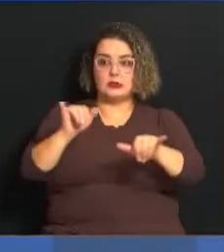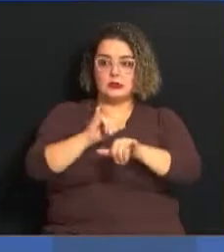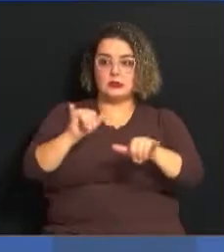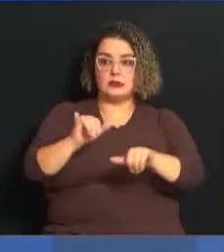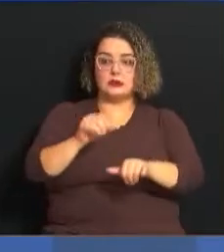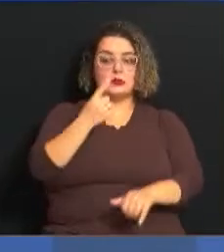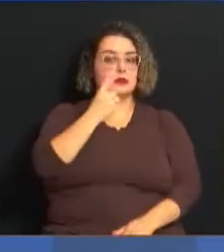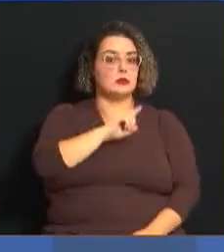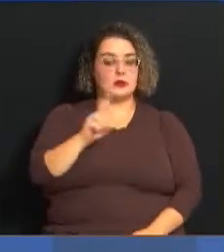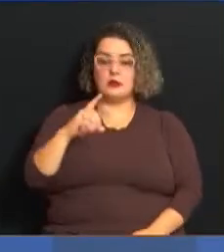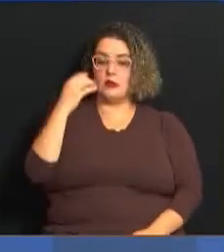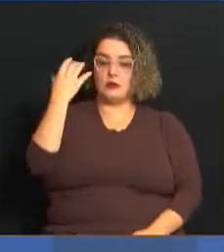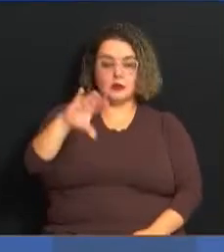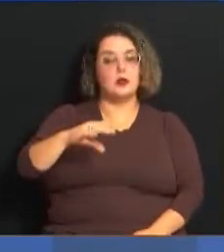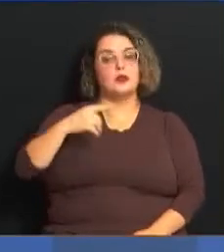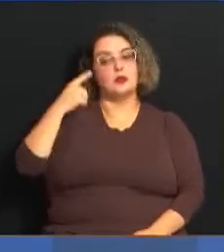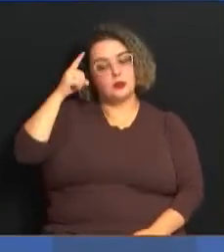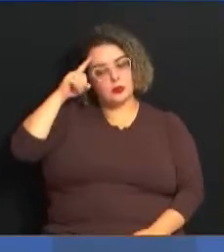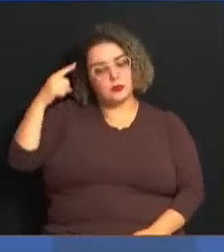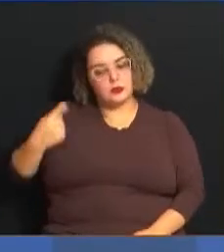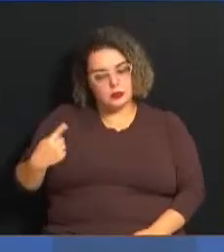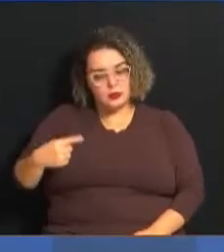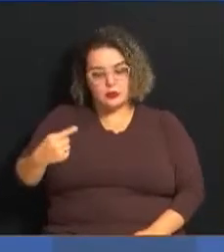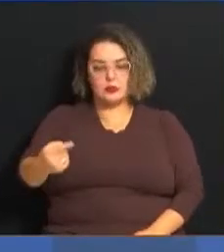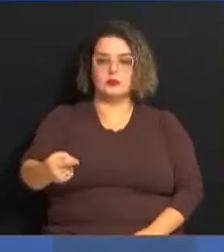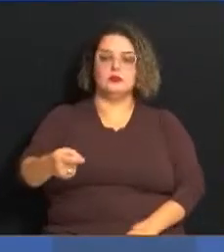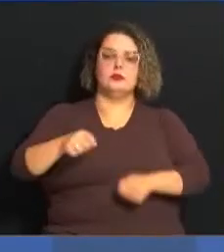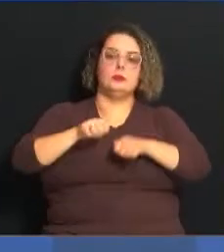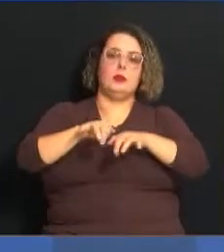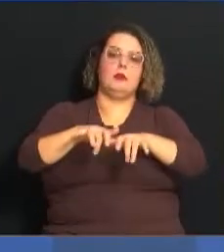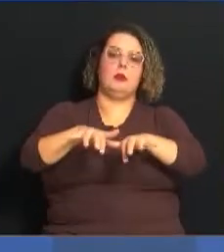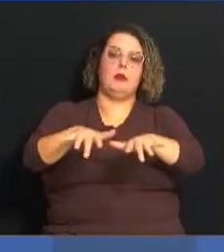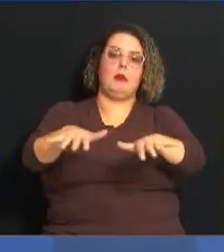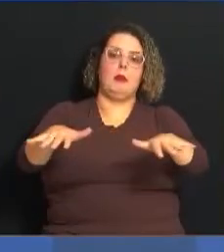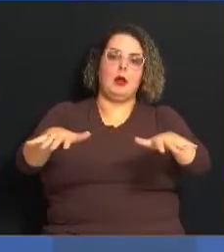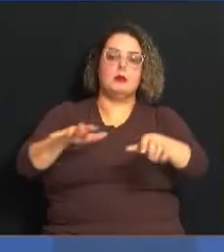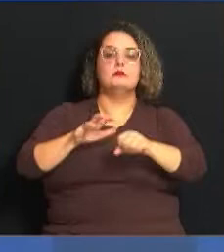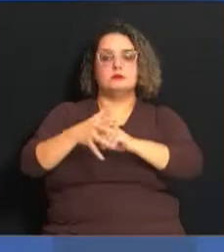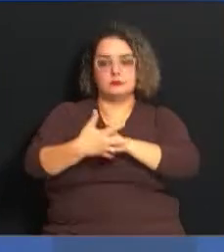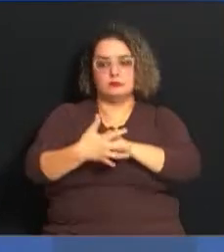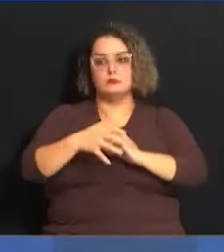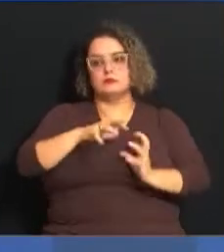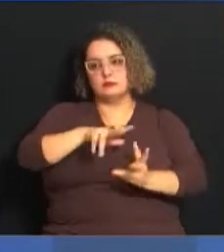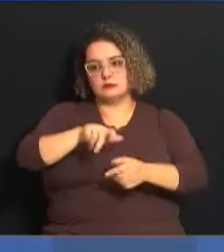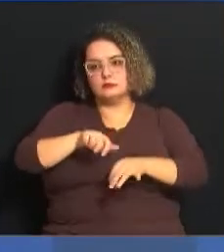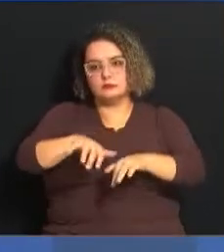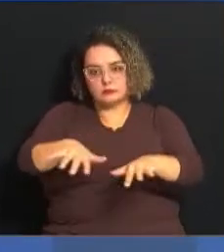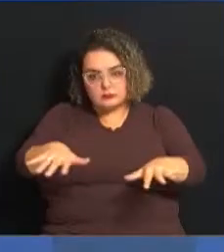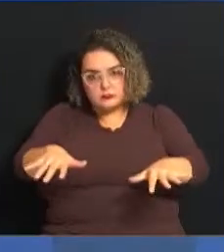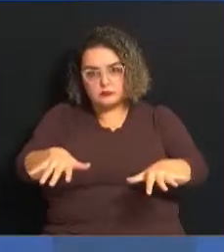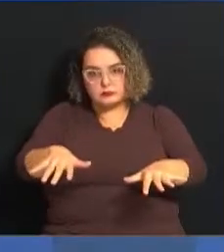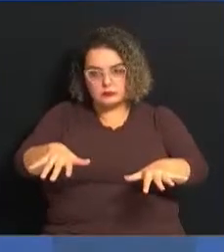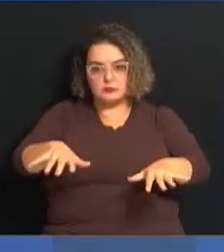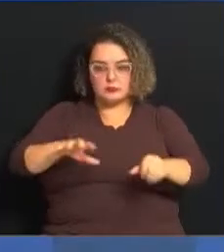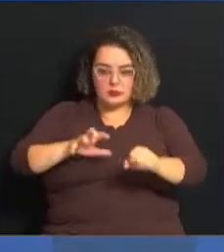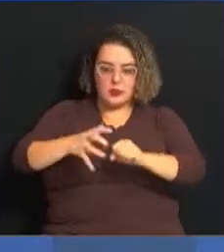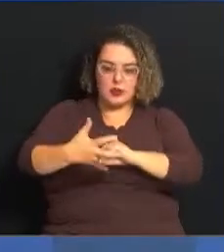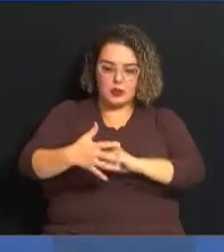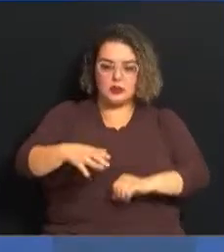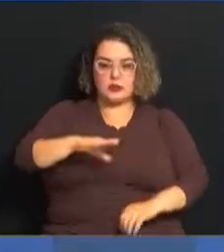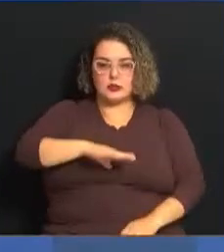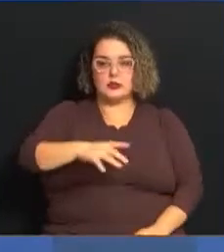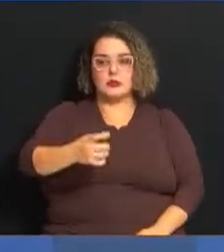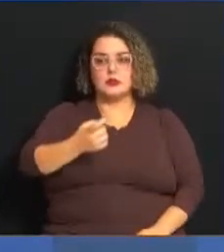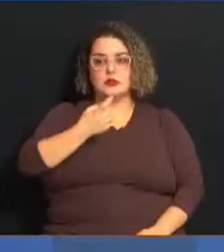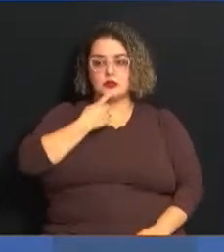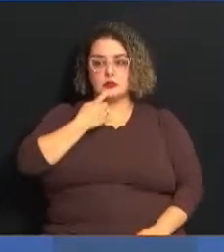publicar diariamente o boletim epidemiológico sobre a Covid-19 na cidade. Então, a gente lembra que a partir de agora,